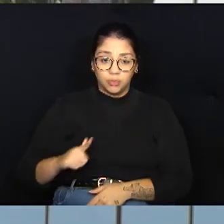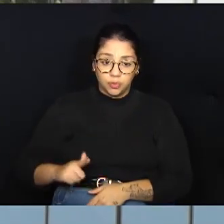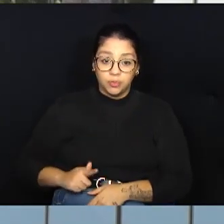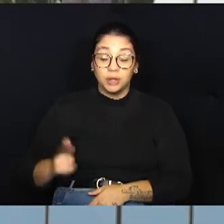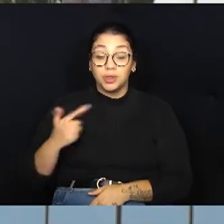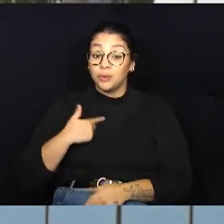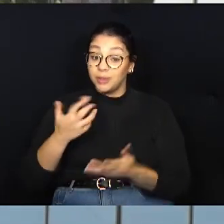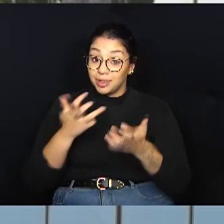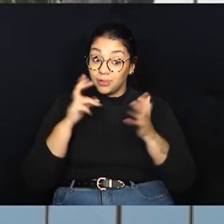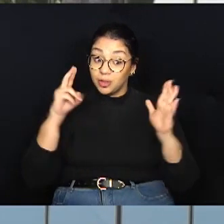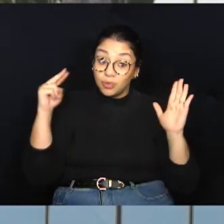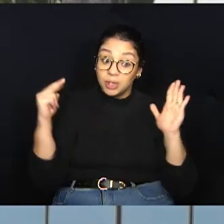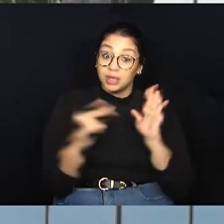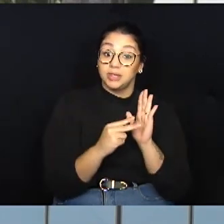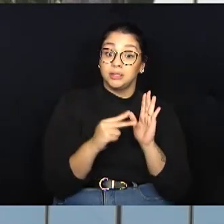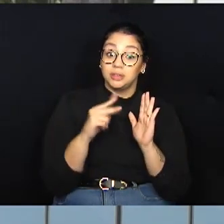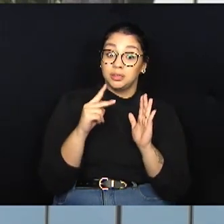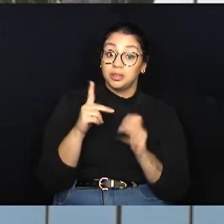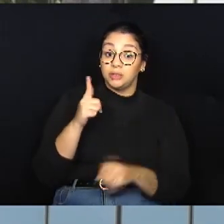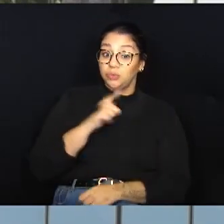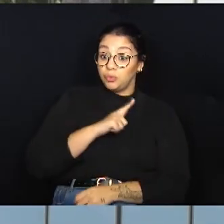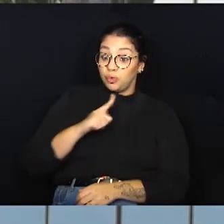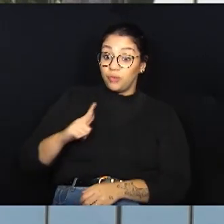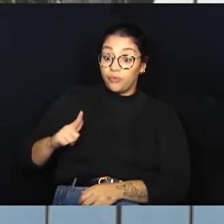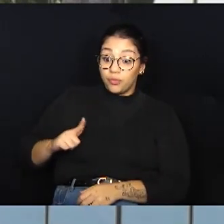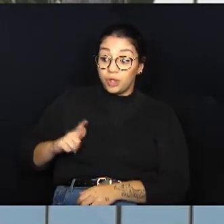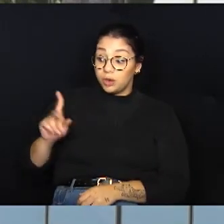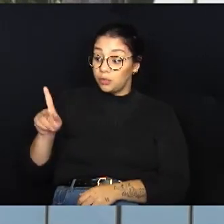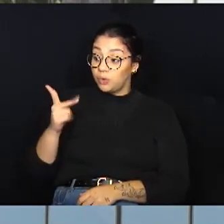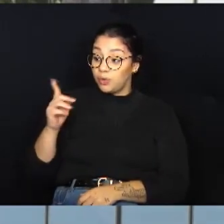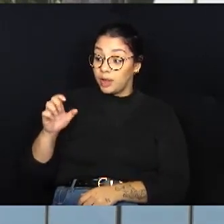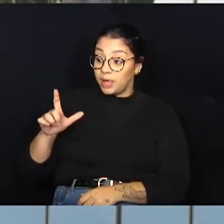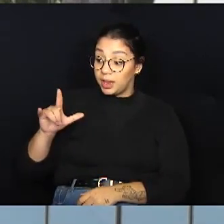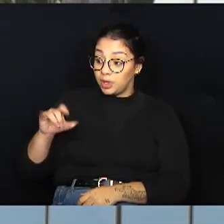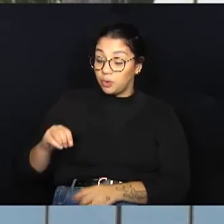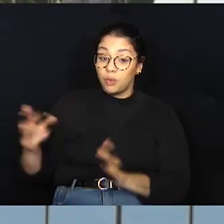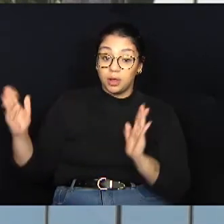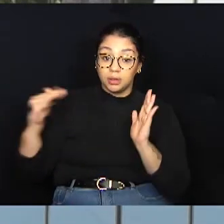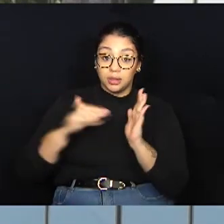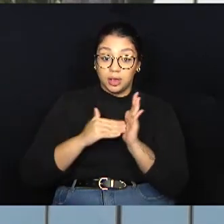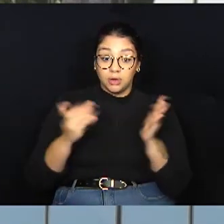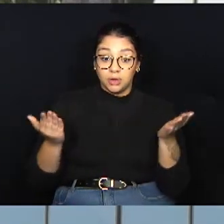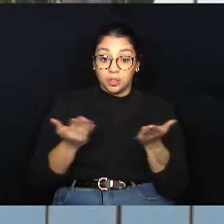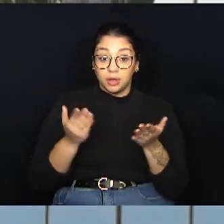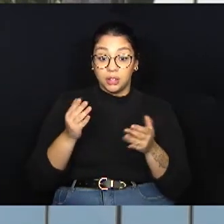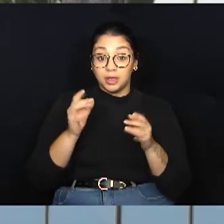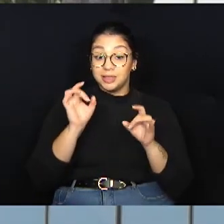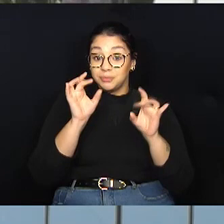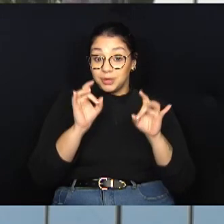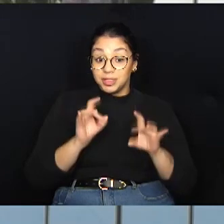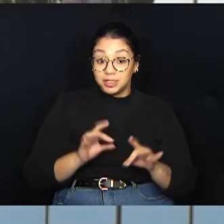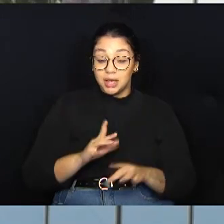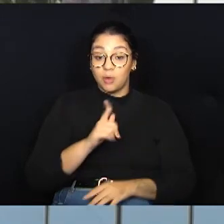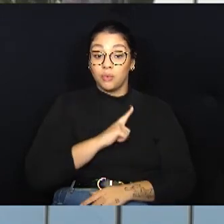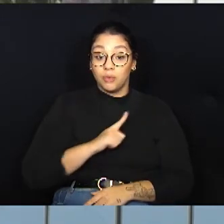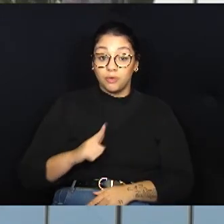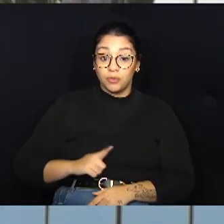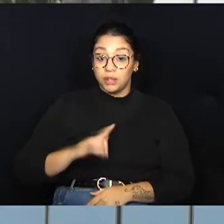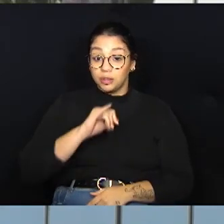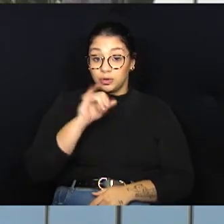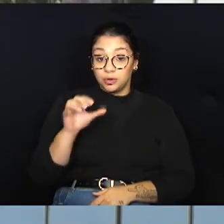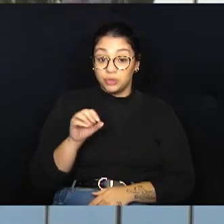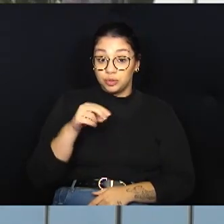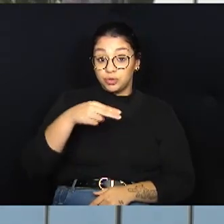reconhecer a importância desde o governo Hélio até o atual governo, especialmente o governo Jonas Donizete, mas o governo do Dário Saad,